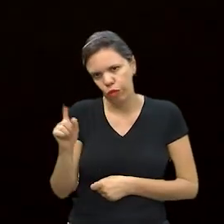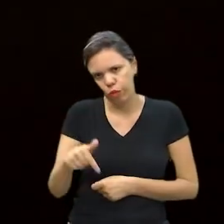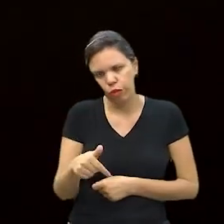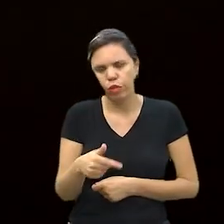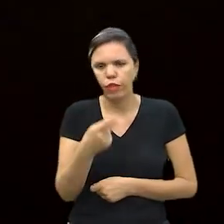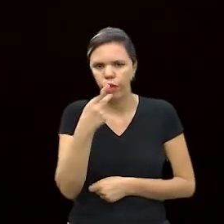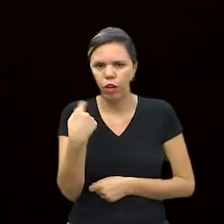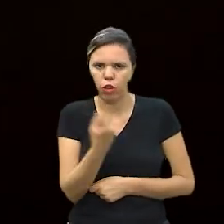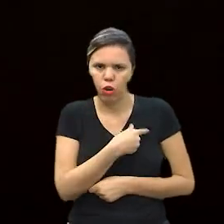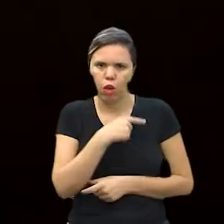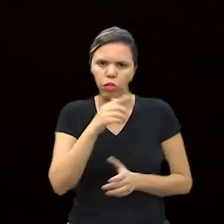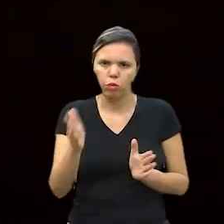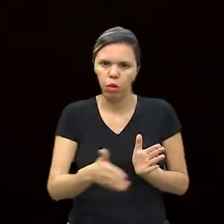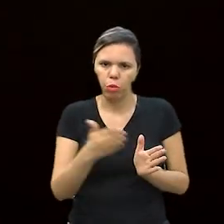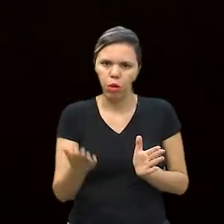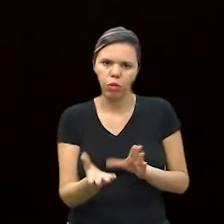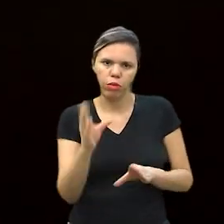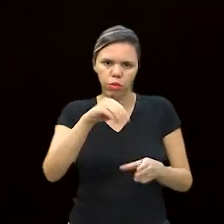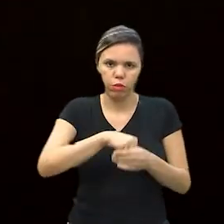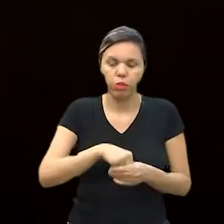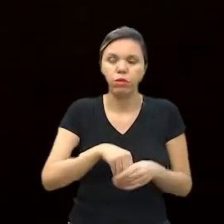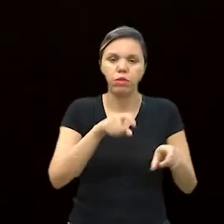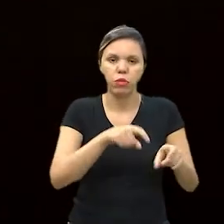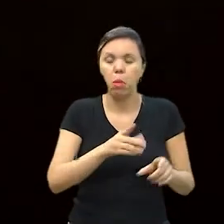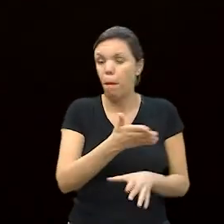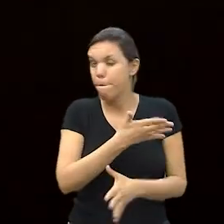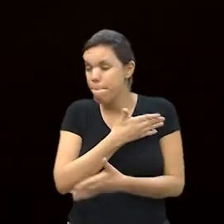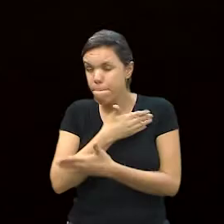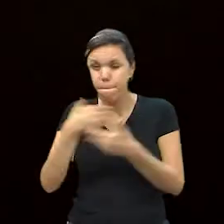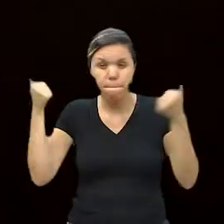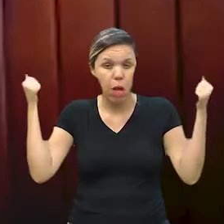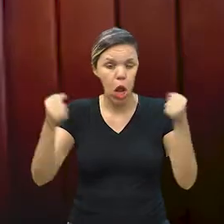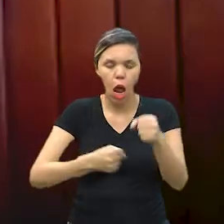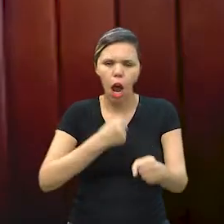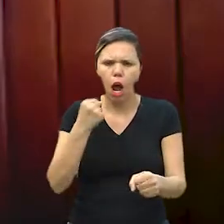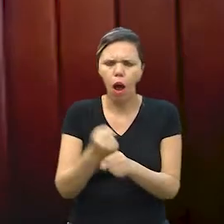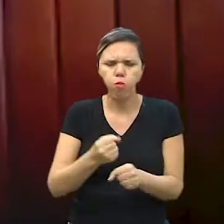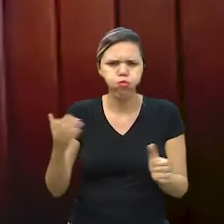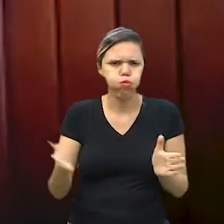aqui do que nós produzimos internamente, foi um dos melhores anos de produção,